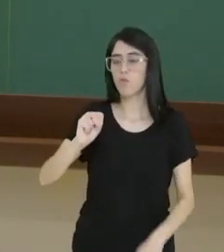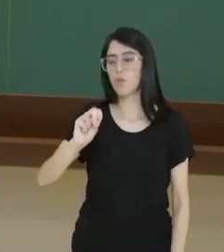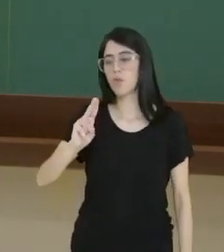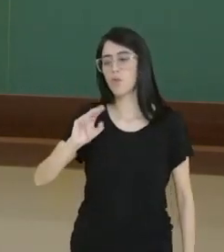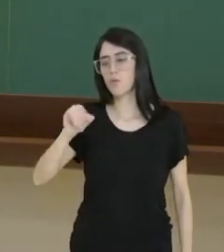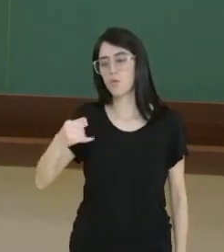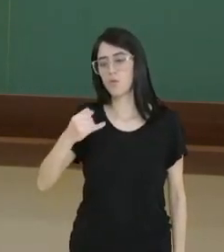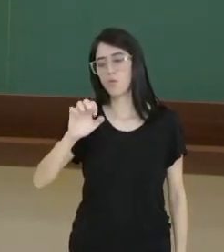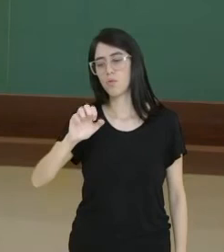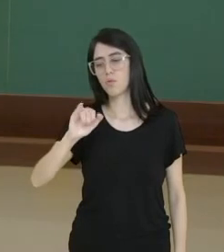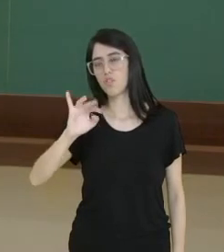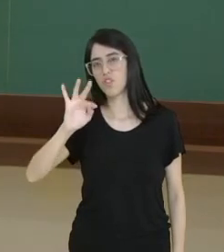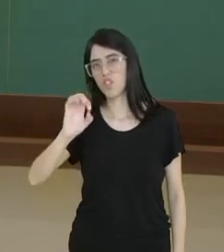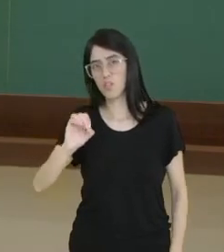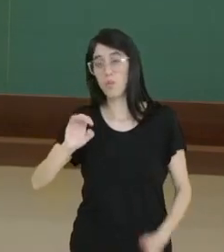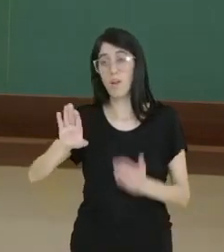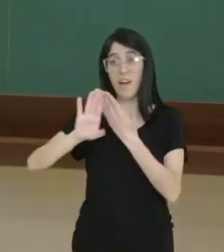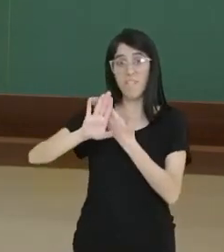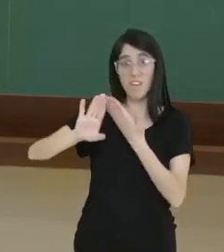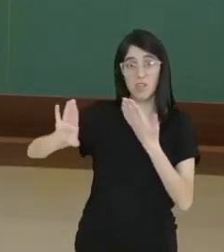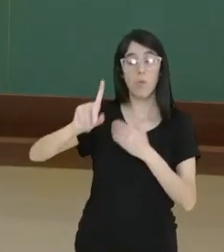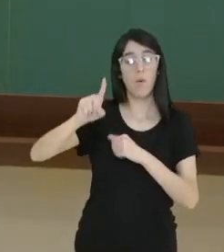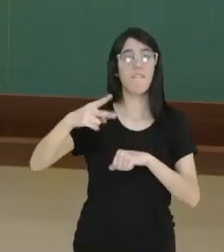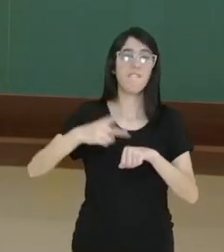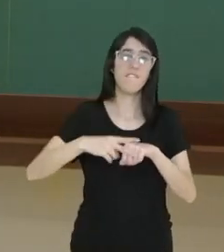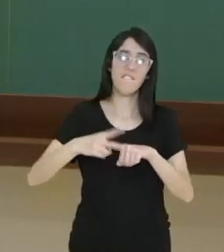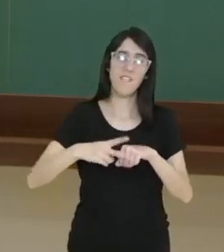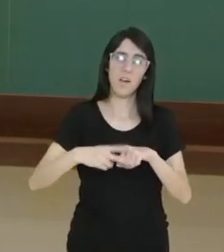Então, aqui afastou é o verbo, beleza?